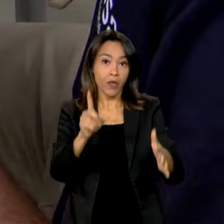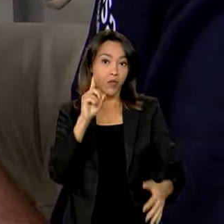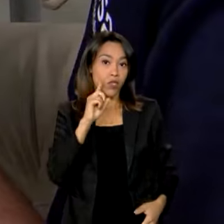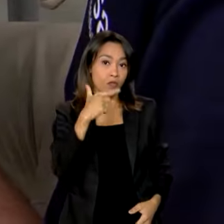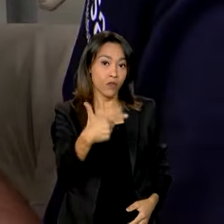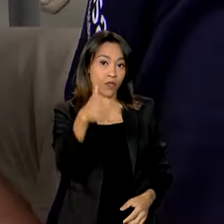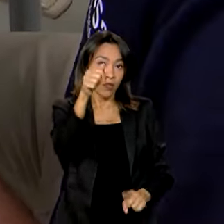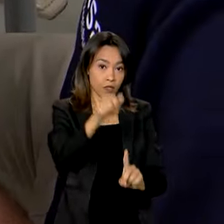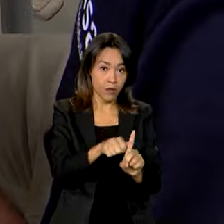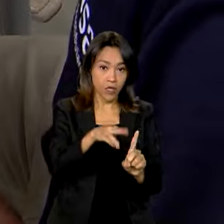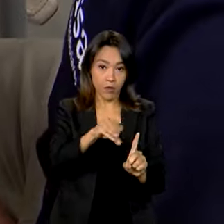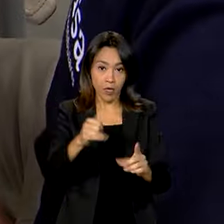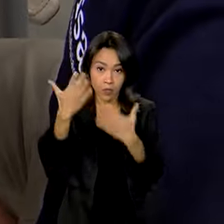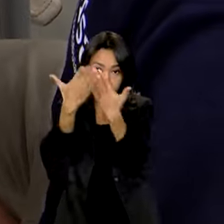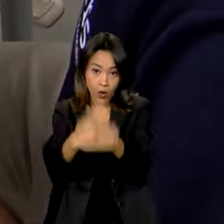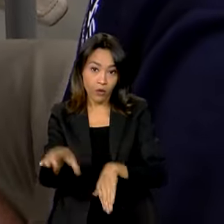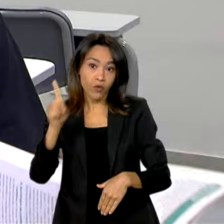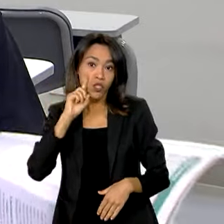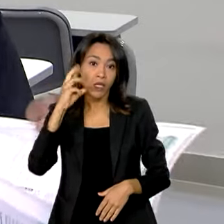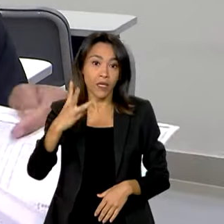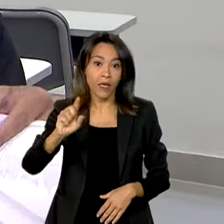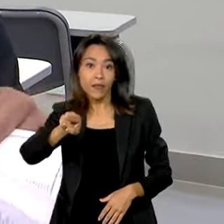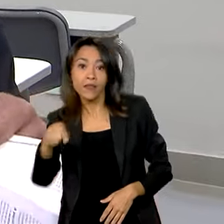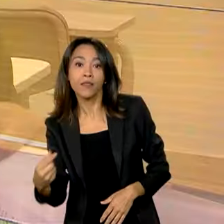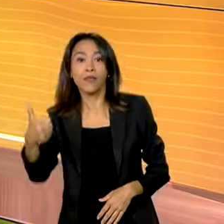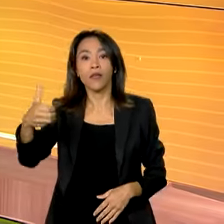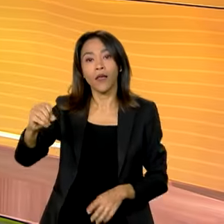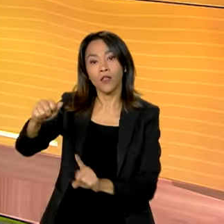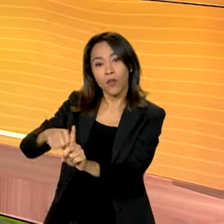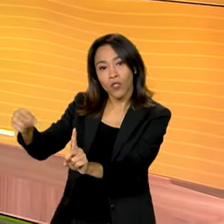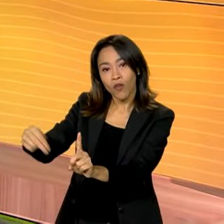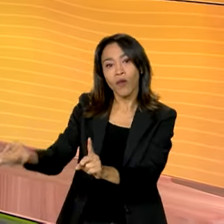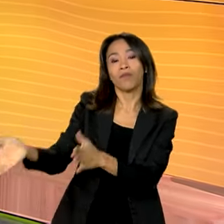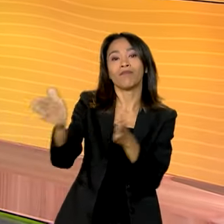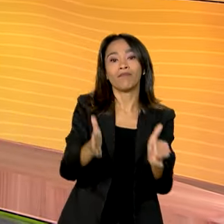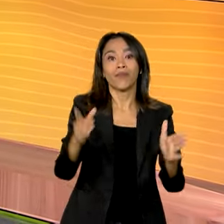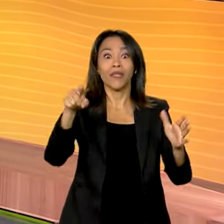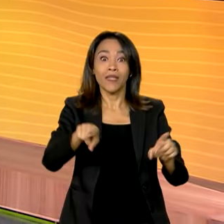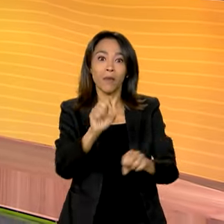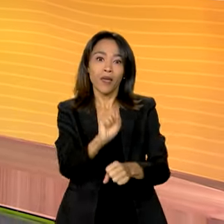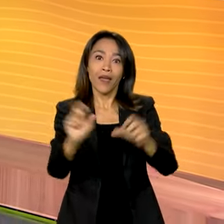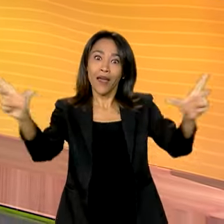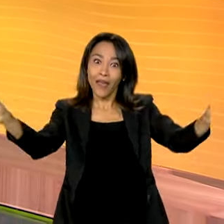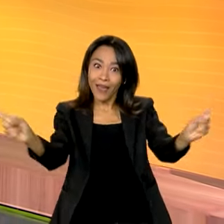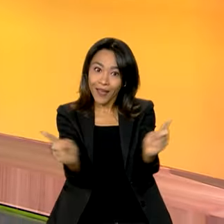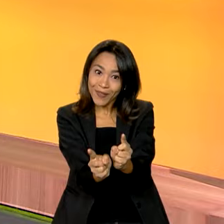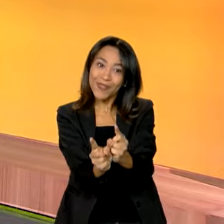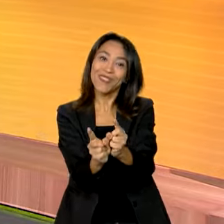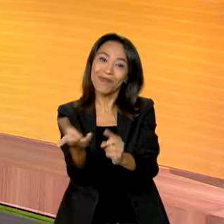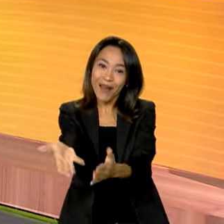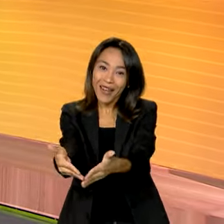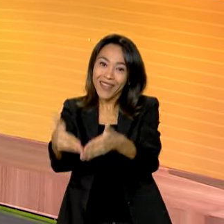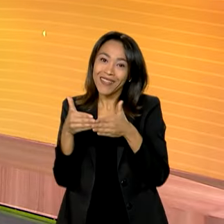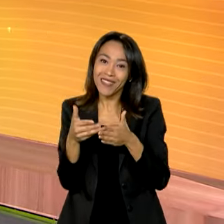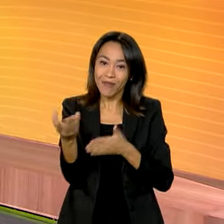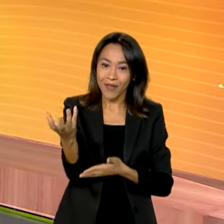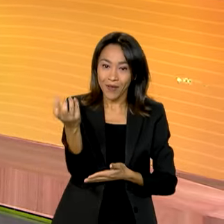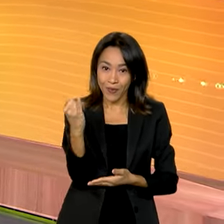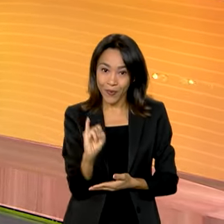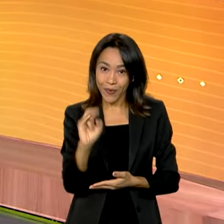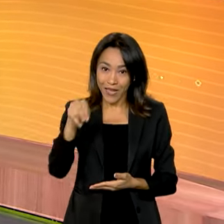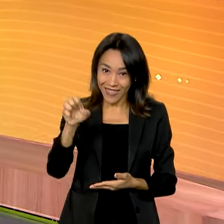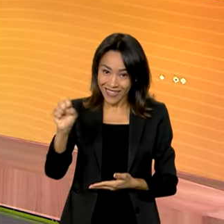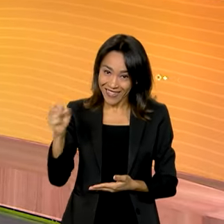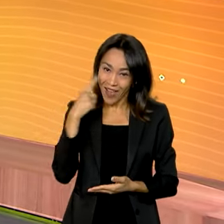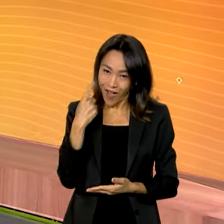maio. As provas serão nos dias 3 e 10 de novembro. E caiu o tempo de espera para a concessão dos benefícios do INSS? A